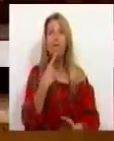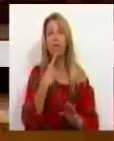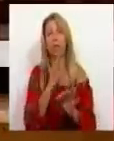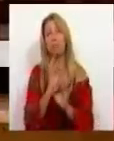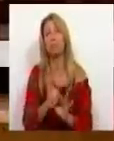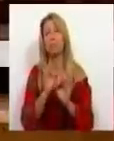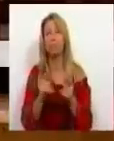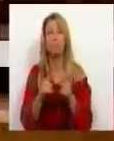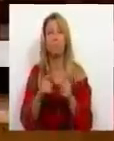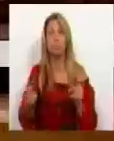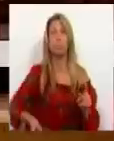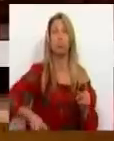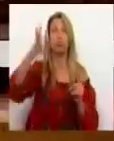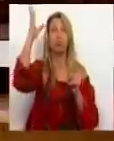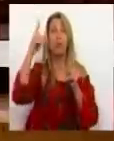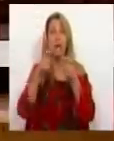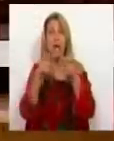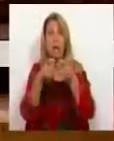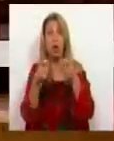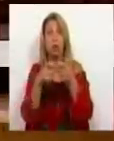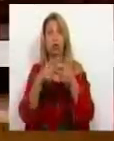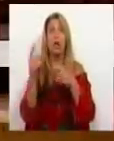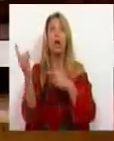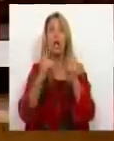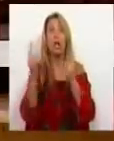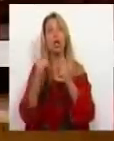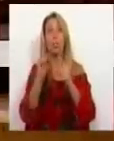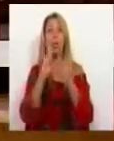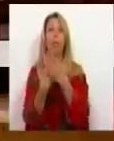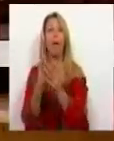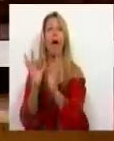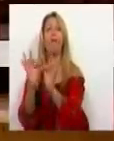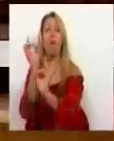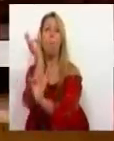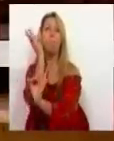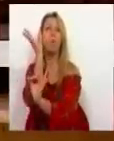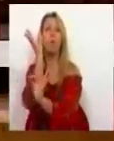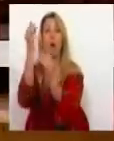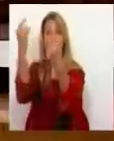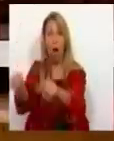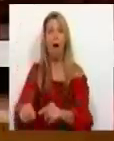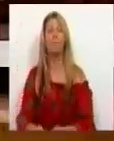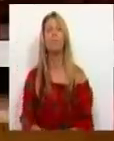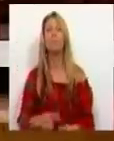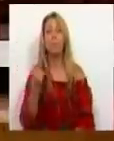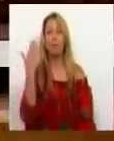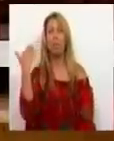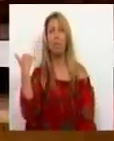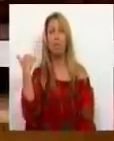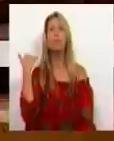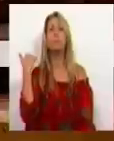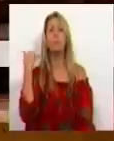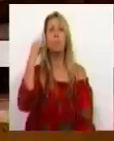floresta de títulos de transporte que existe em Lisboa favorecem as manigâncias e a fraude. Recentes notícias de receitas que o